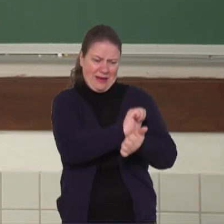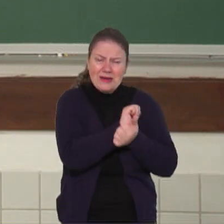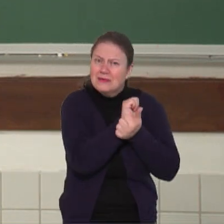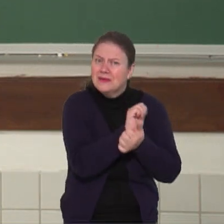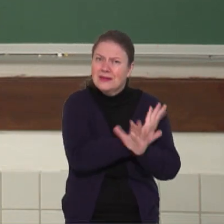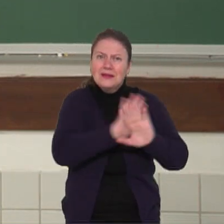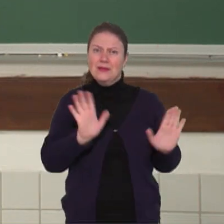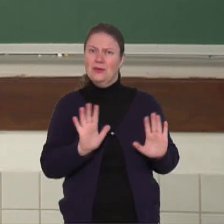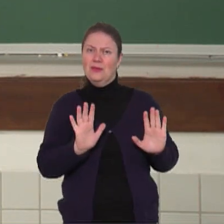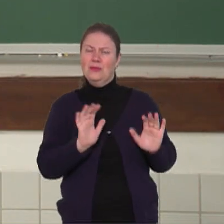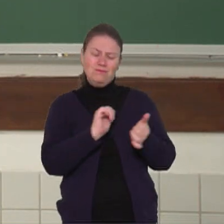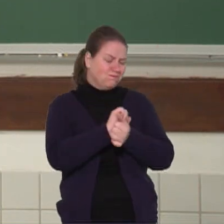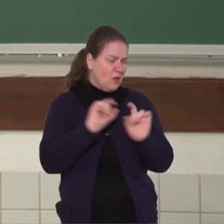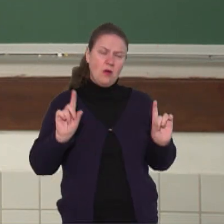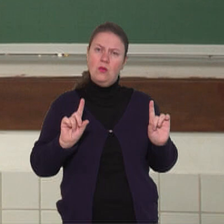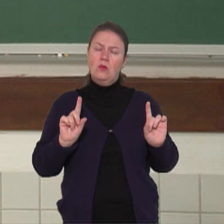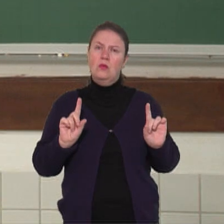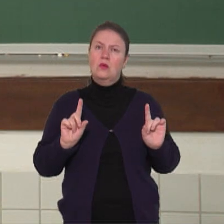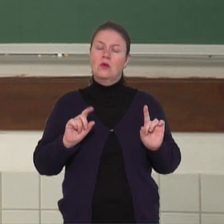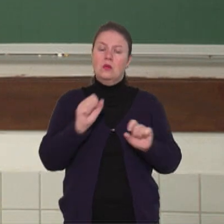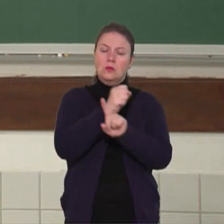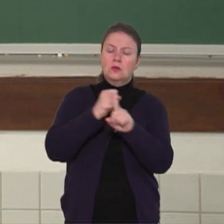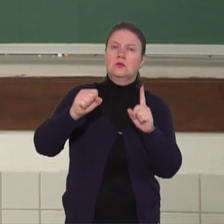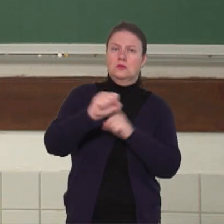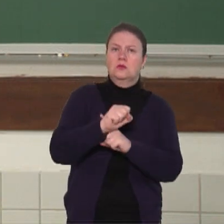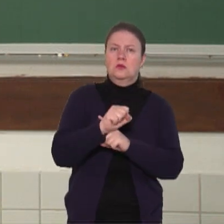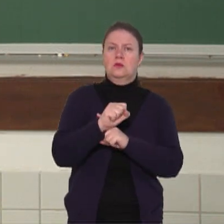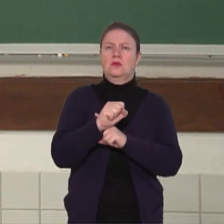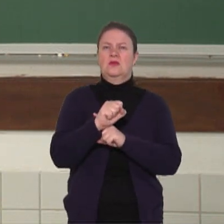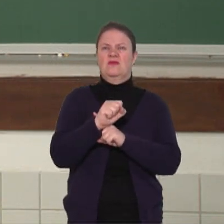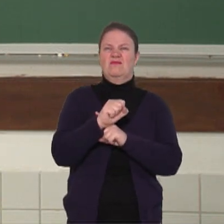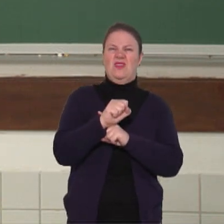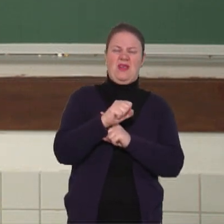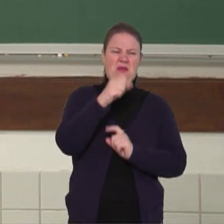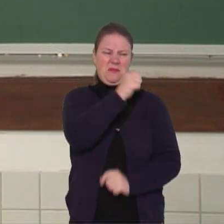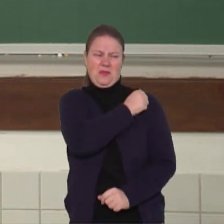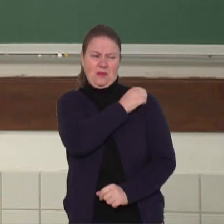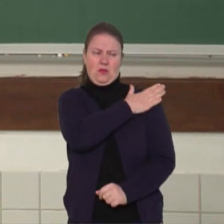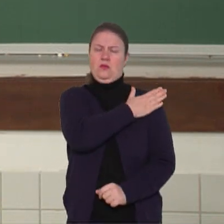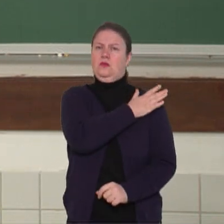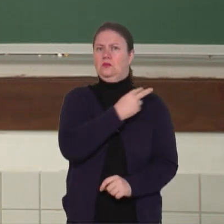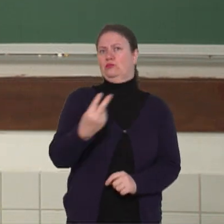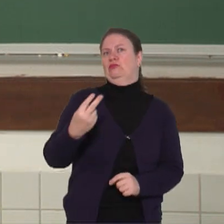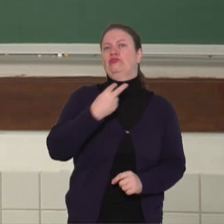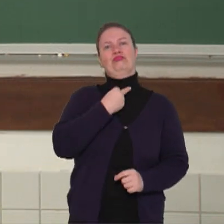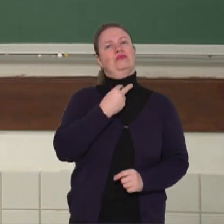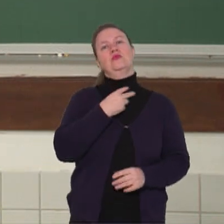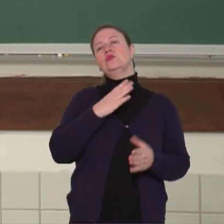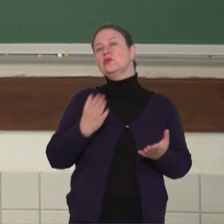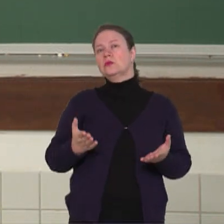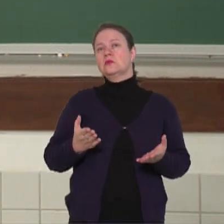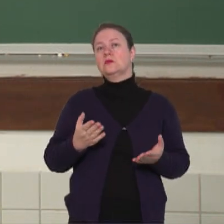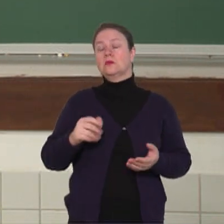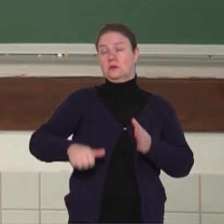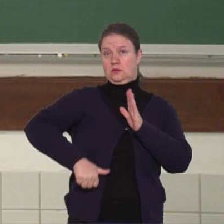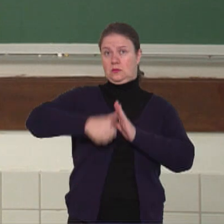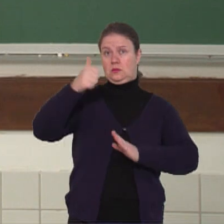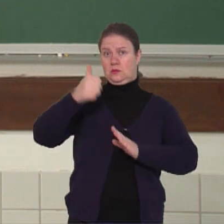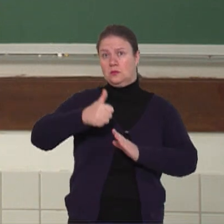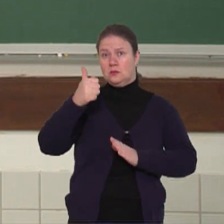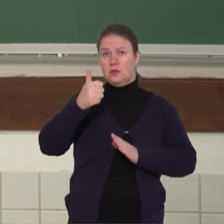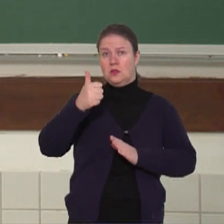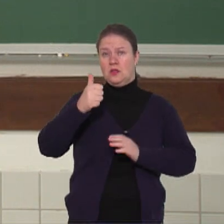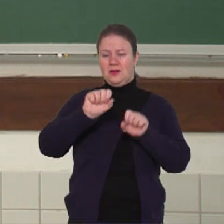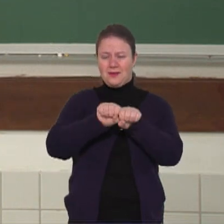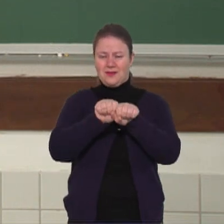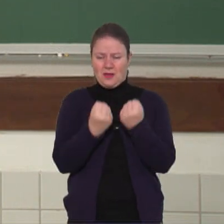tem que ter coisas que tornam uma sociedade arcaica, preconceituosa. Então a Revolução Francesa é a primeira quebra de